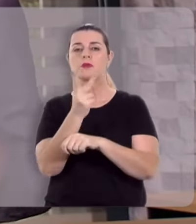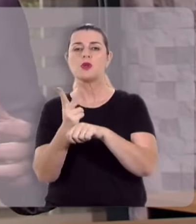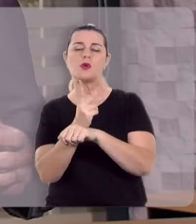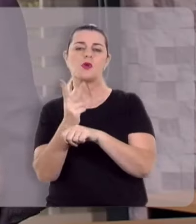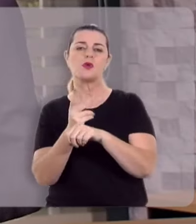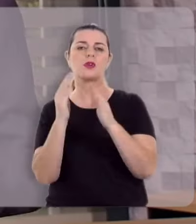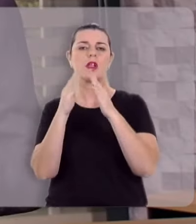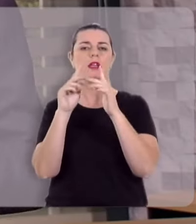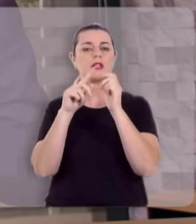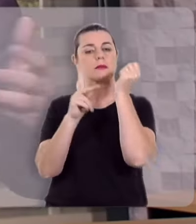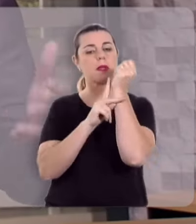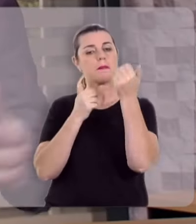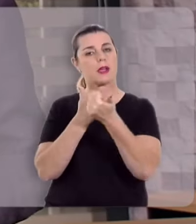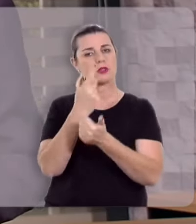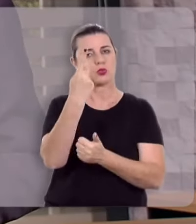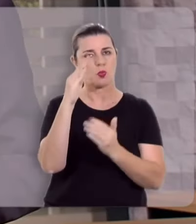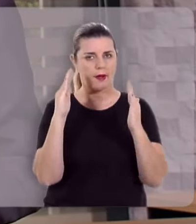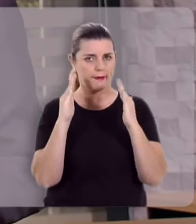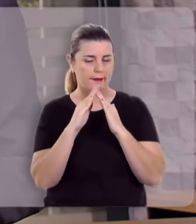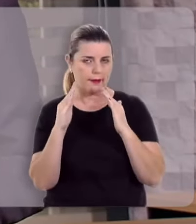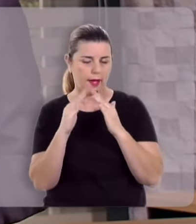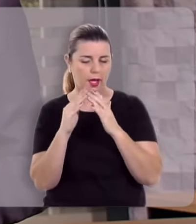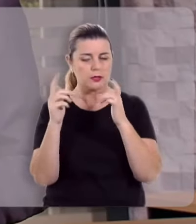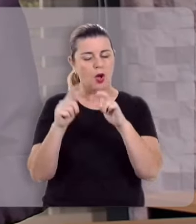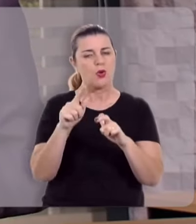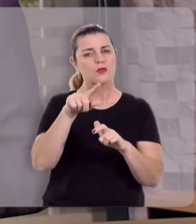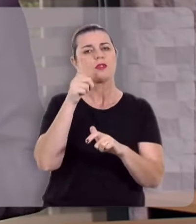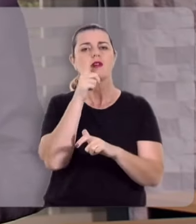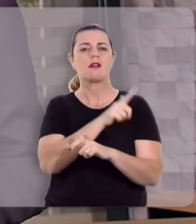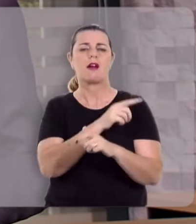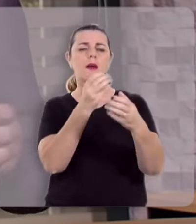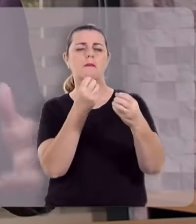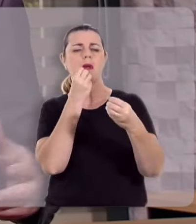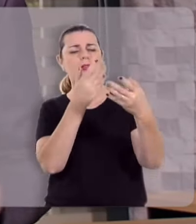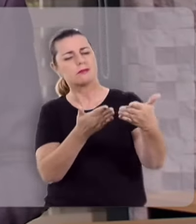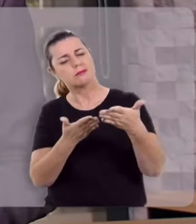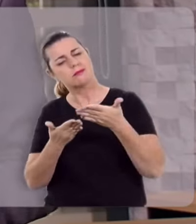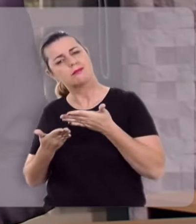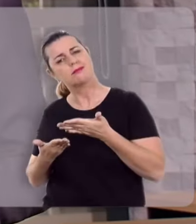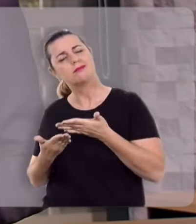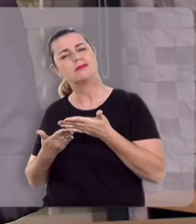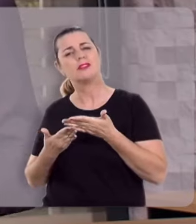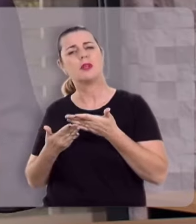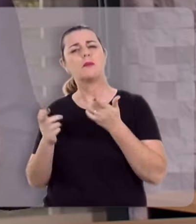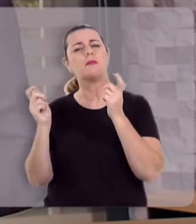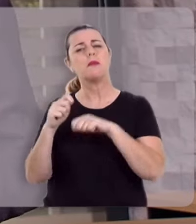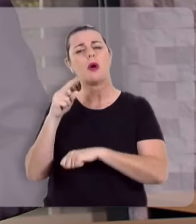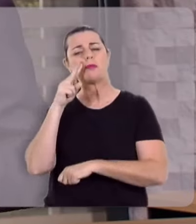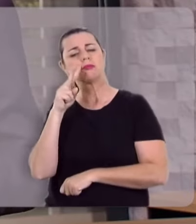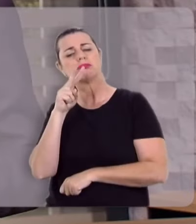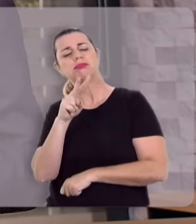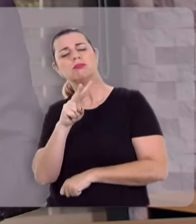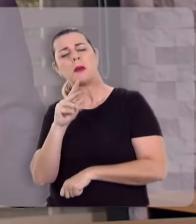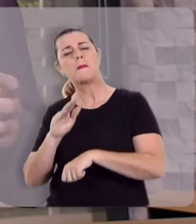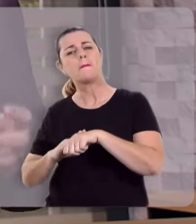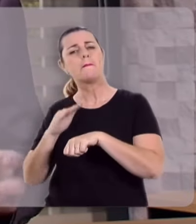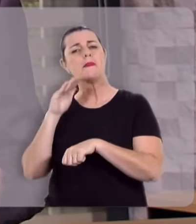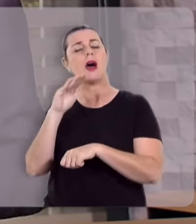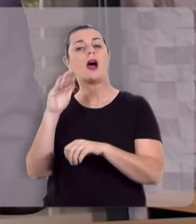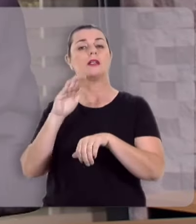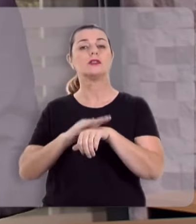Igreja Presbiteriana perto da sua casa, onde você será ali muito bem acolhido e poderá ouvir